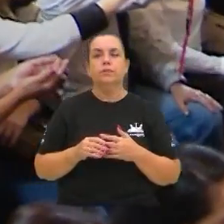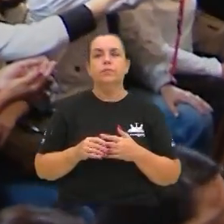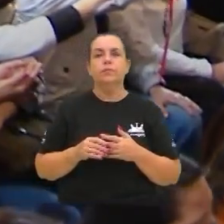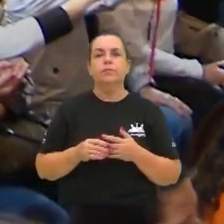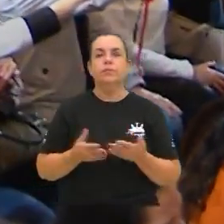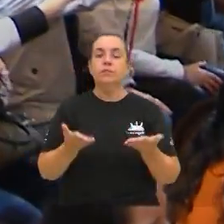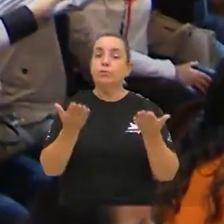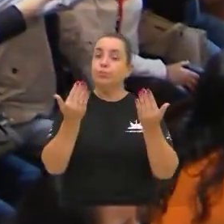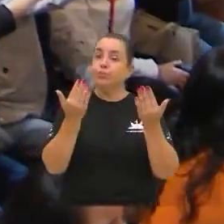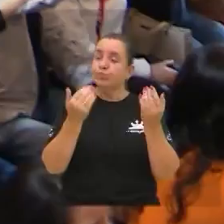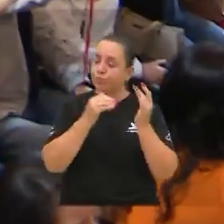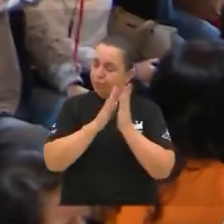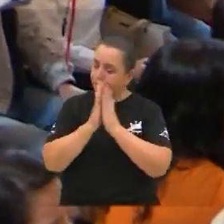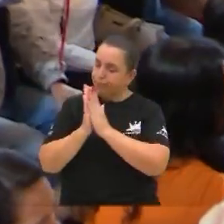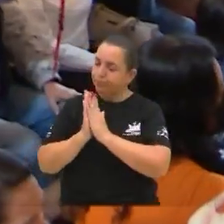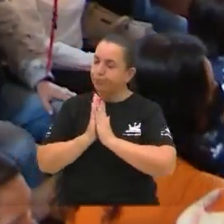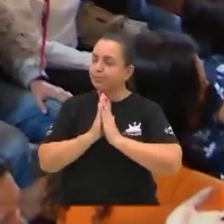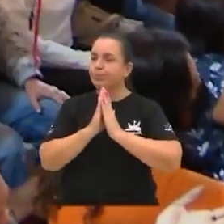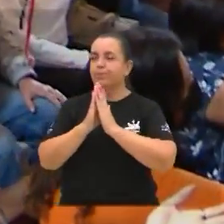Ouvinde,